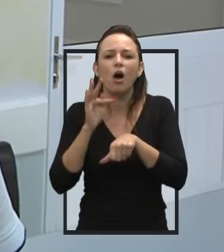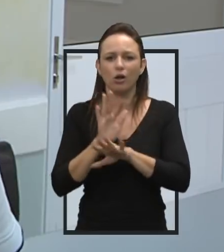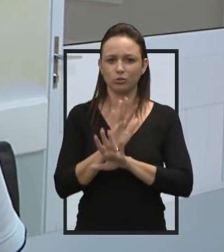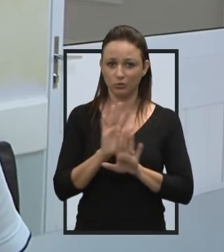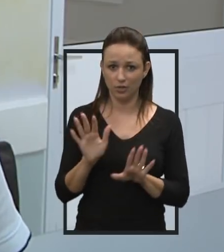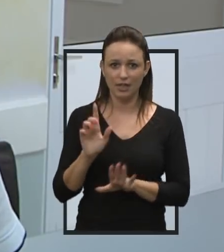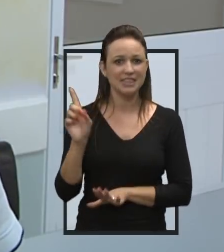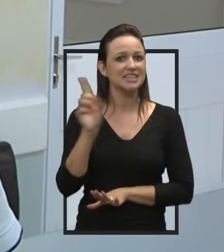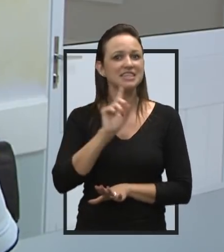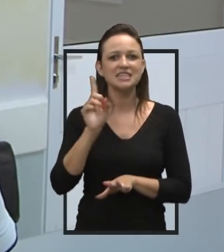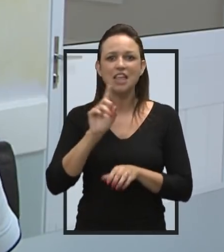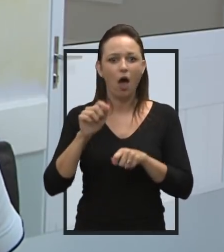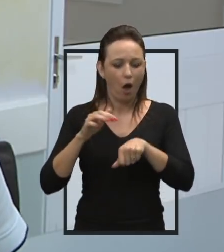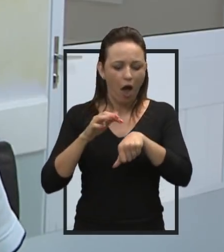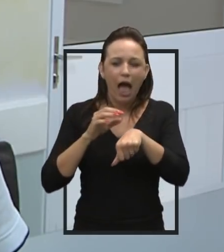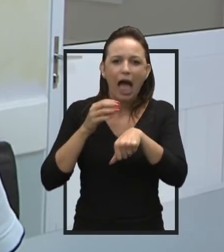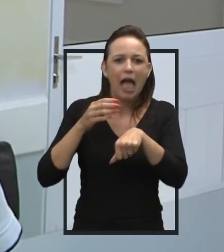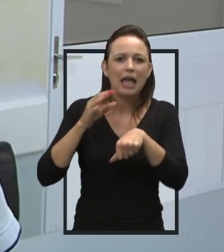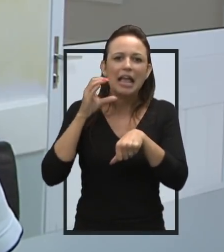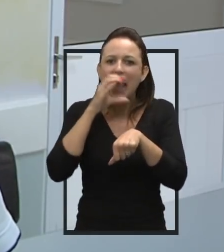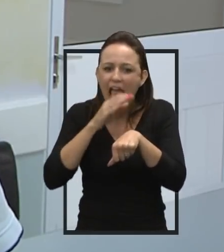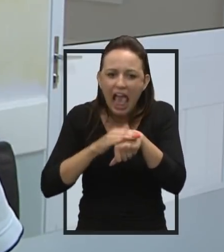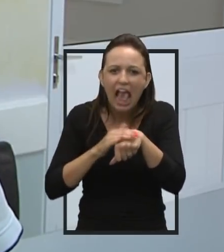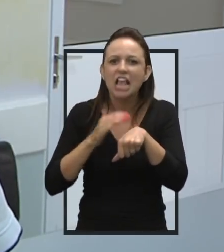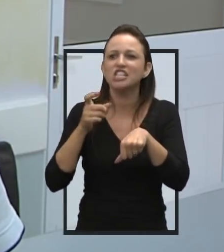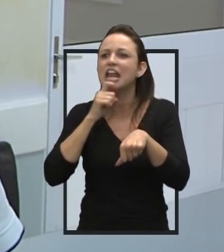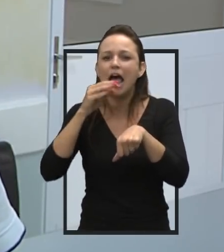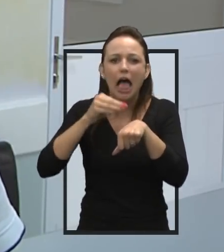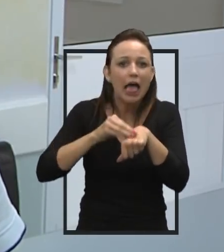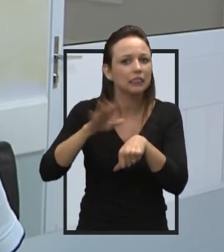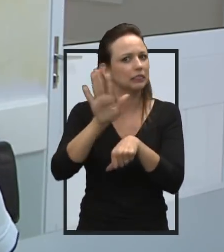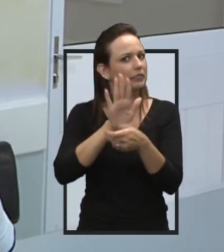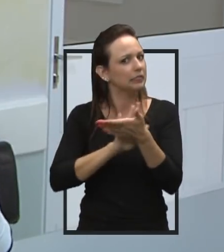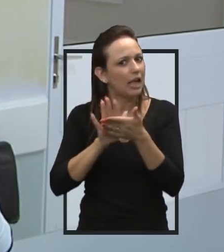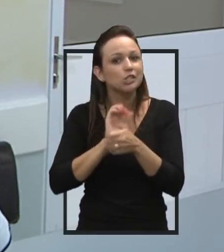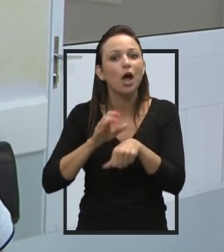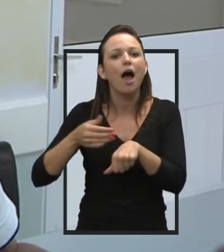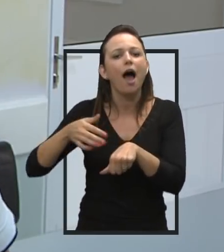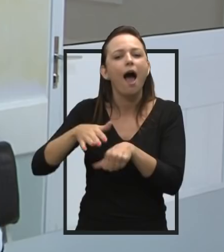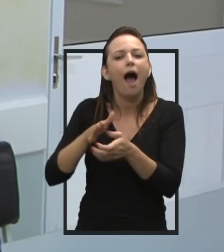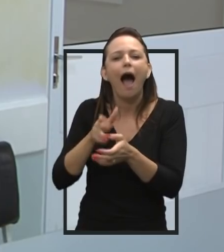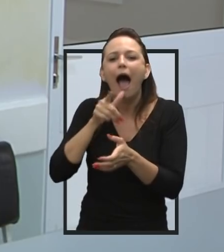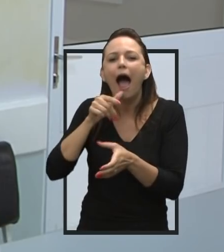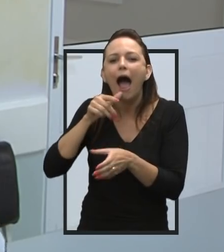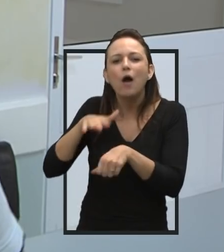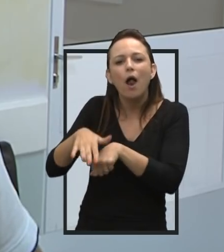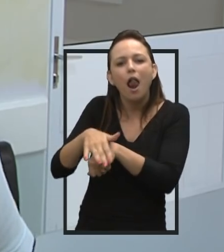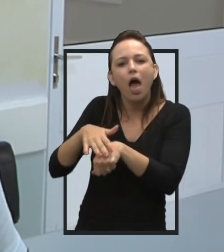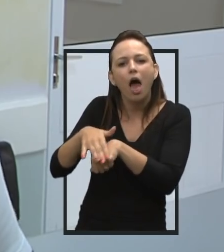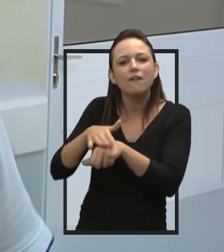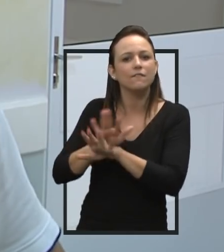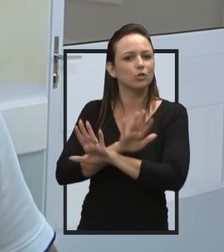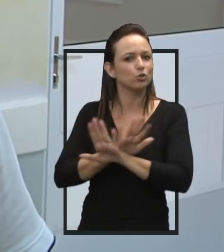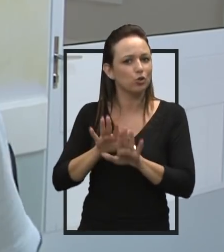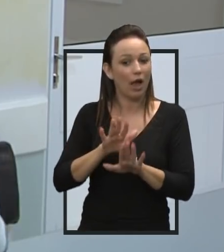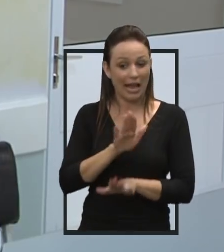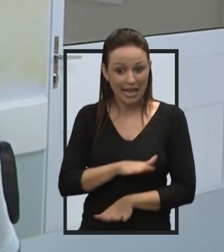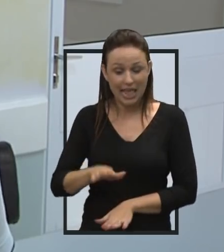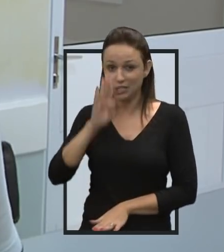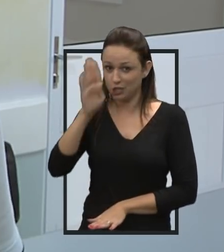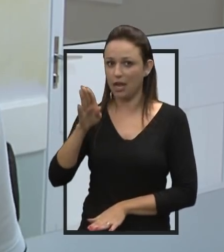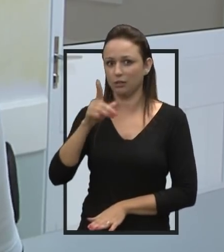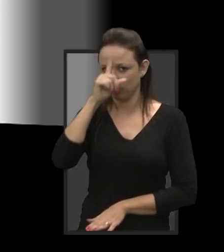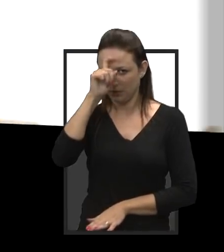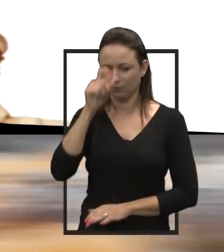e não fazer nada local, nem de quente, nem de gelado, nem nada. Só lava ou vai para o pronto-socorro. Se for criança, já vai imediatamente